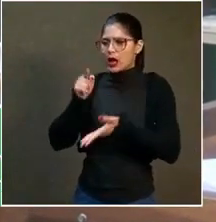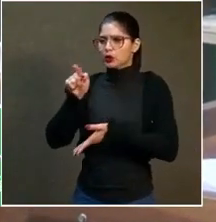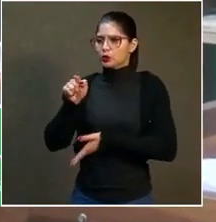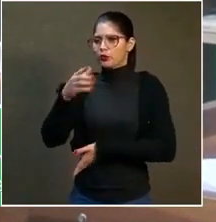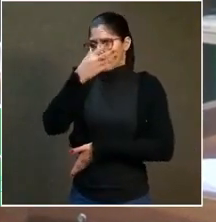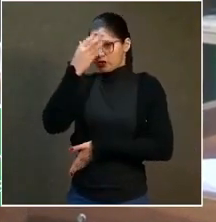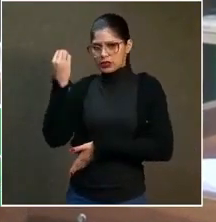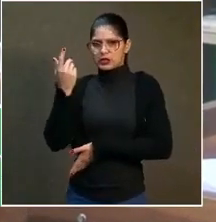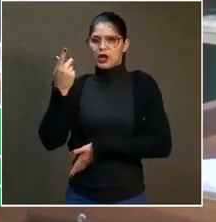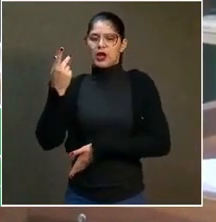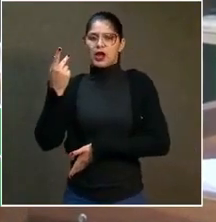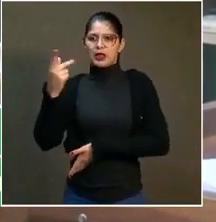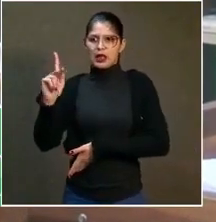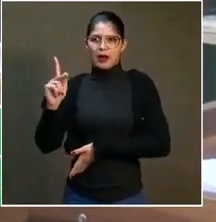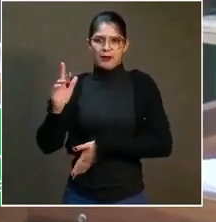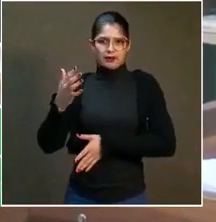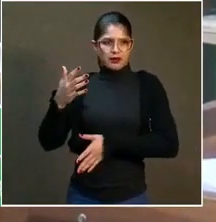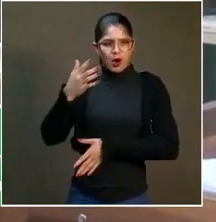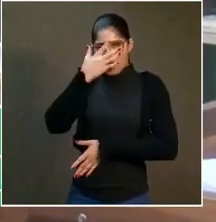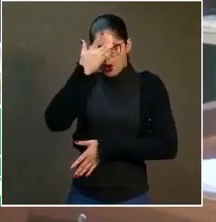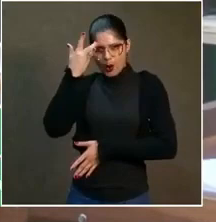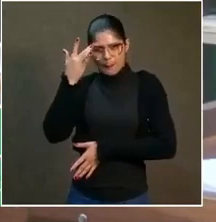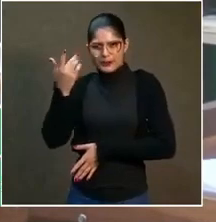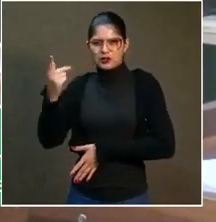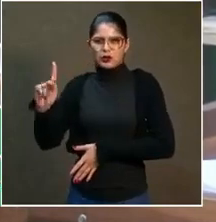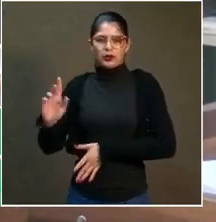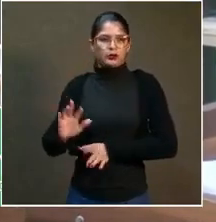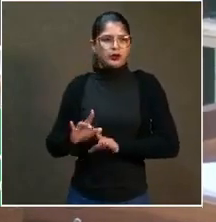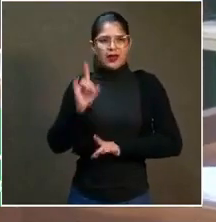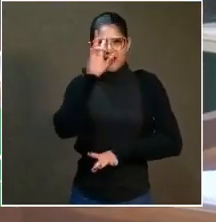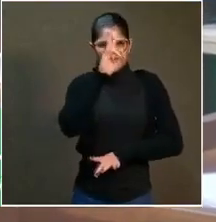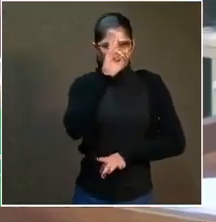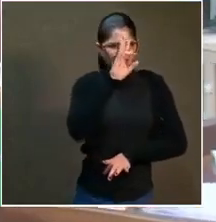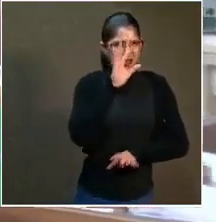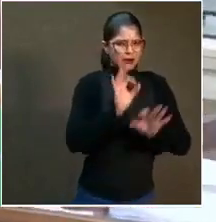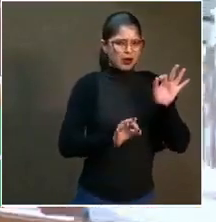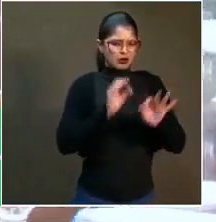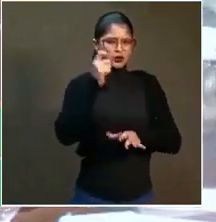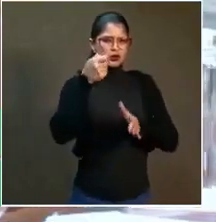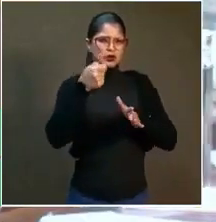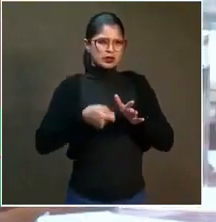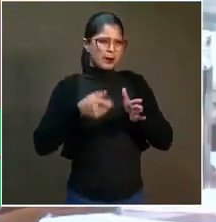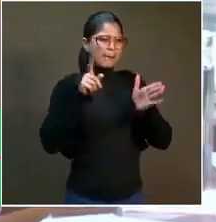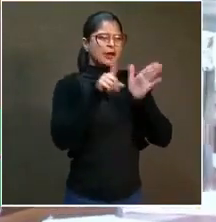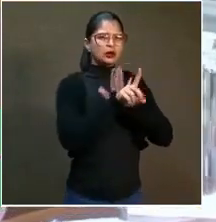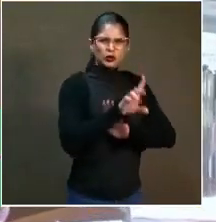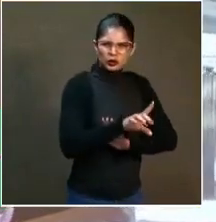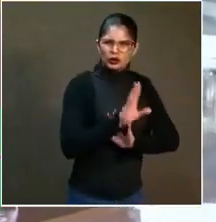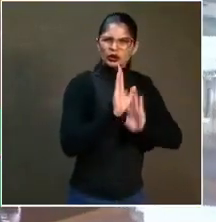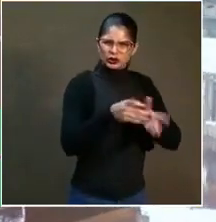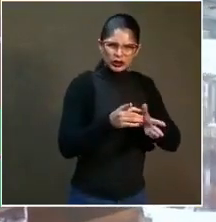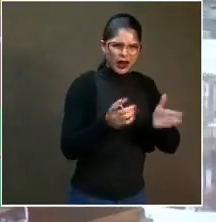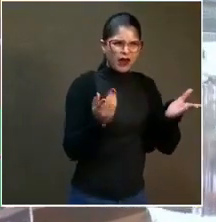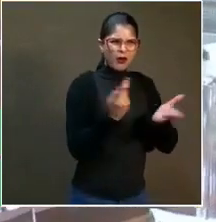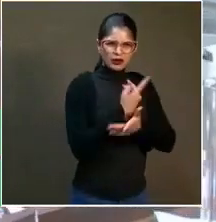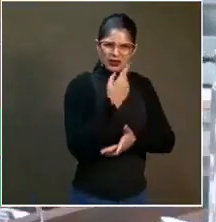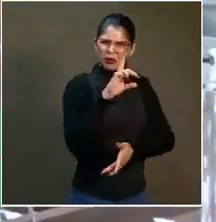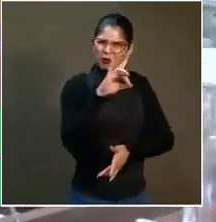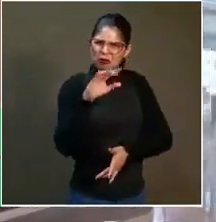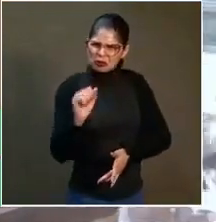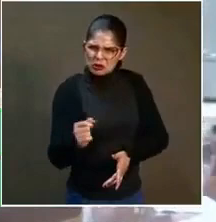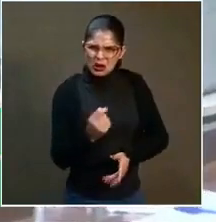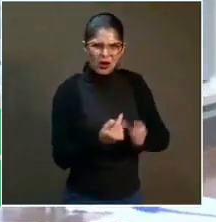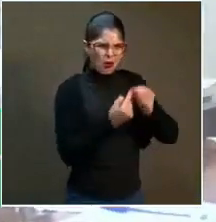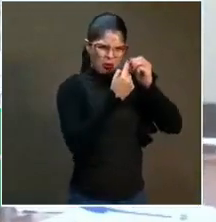Isso tudo num dia só. A juíza perguntou. Tudo isso aconteceu num dia só. Alugaram kitnet, amanheceram o